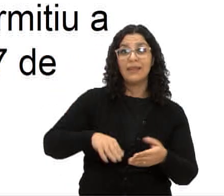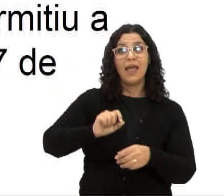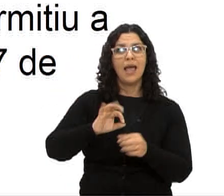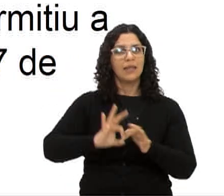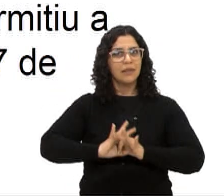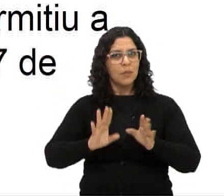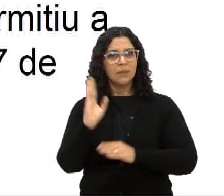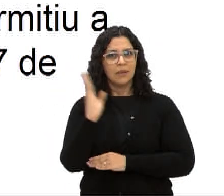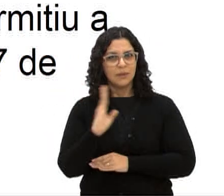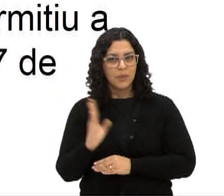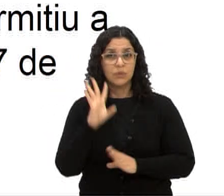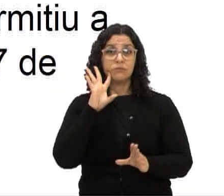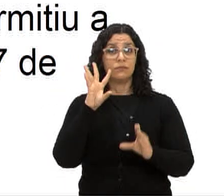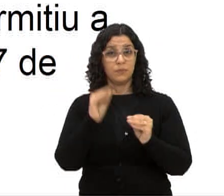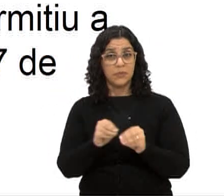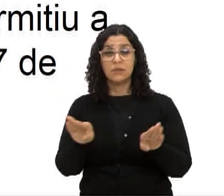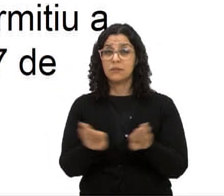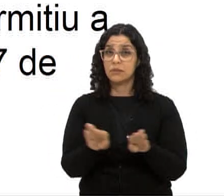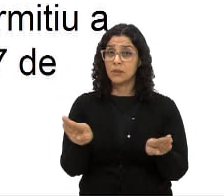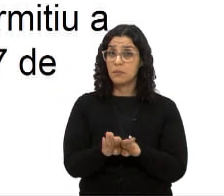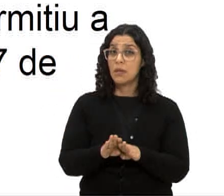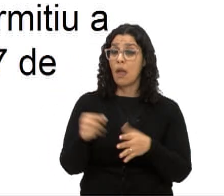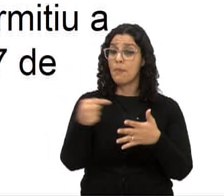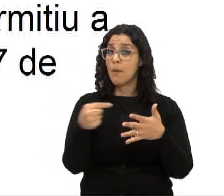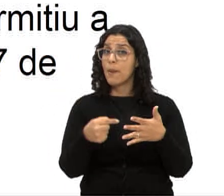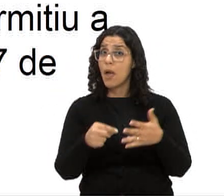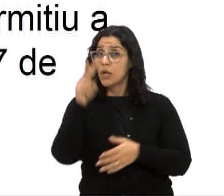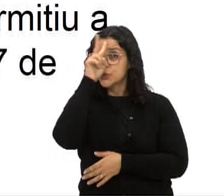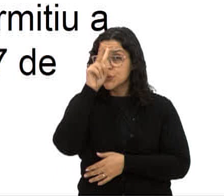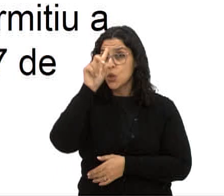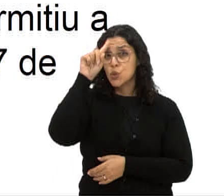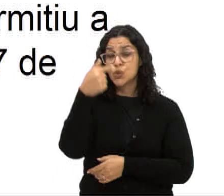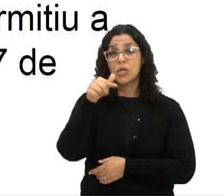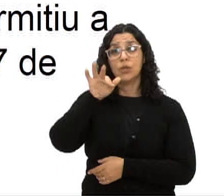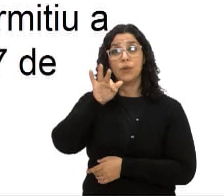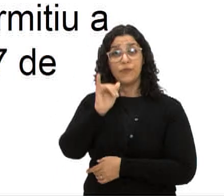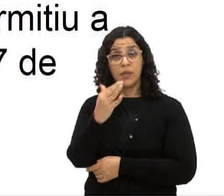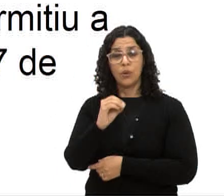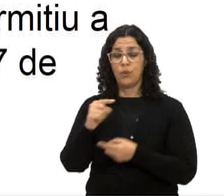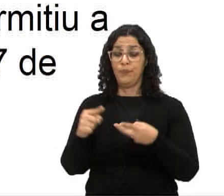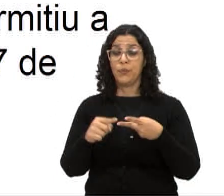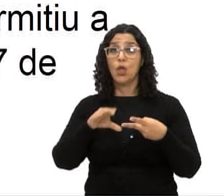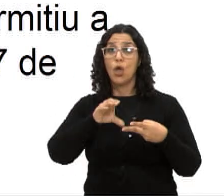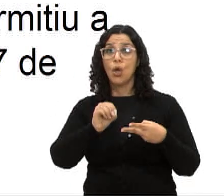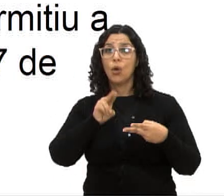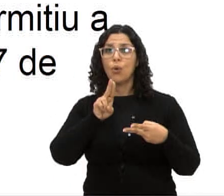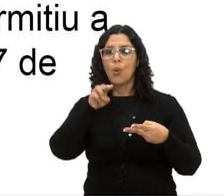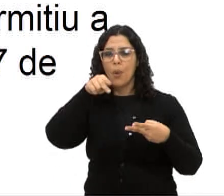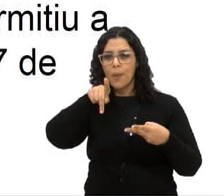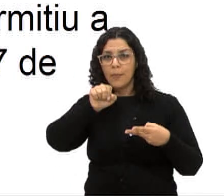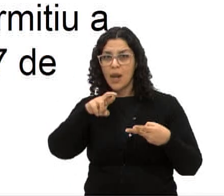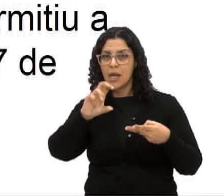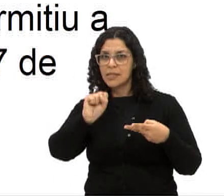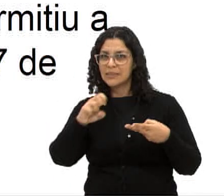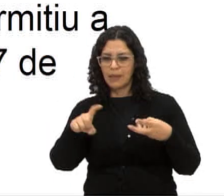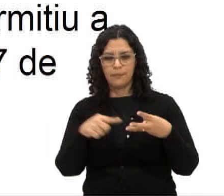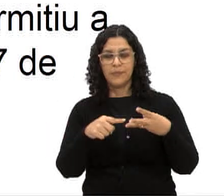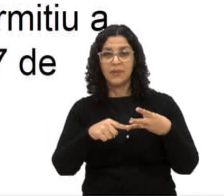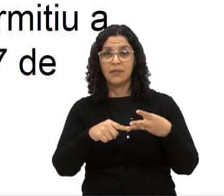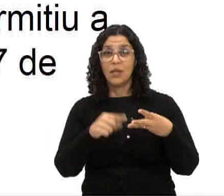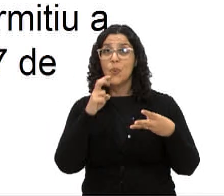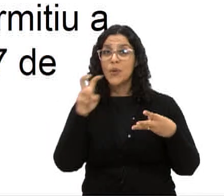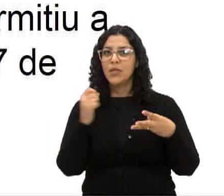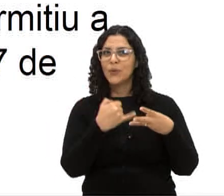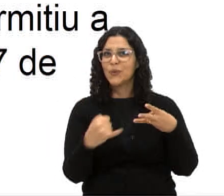Brasil. Compreendemos que fatos históricos como Dia do Fico, Cúmplice e Grito do Ipiranga foram marcos em todo